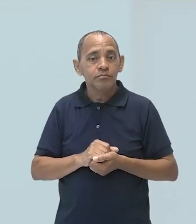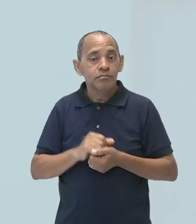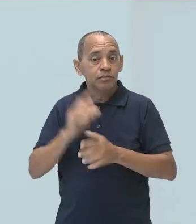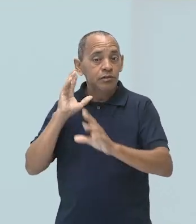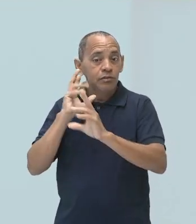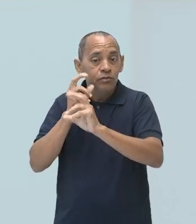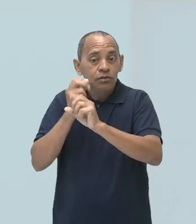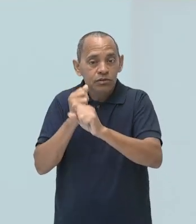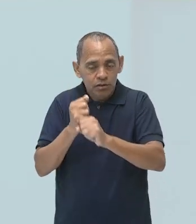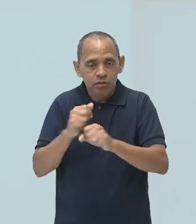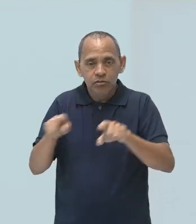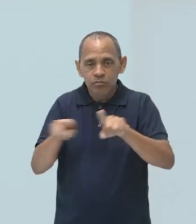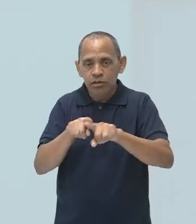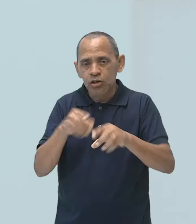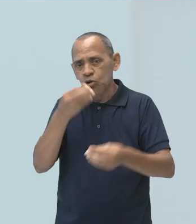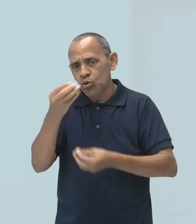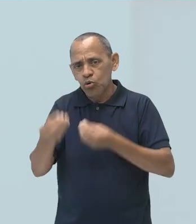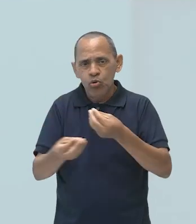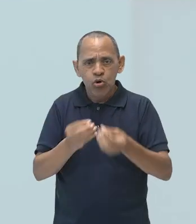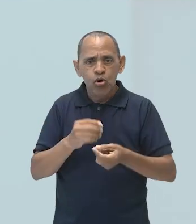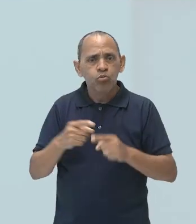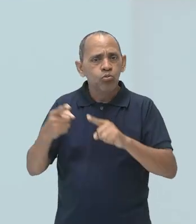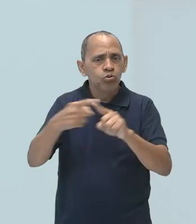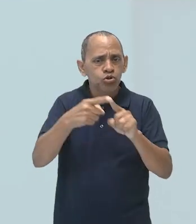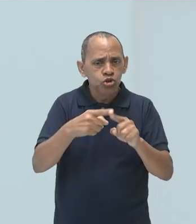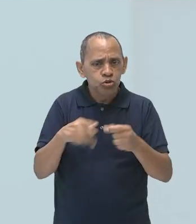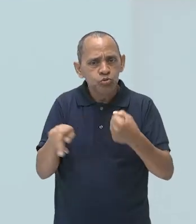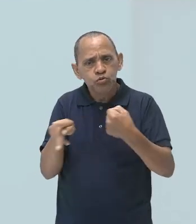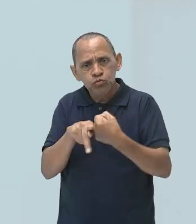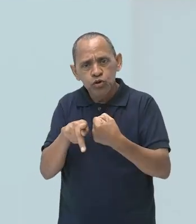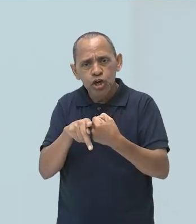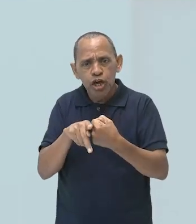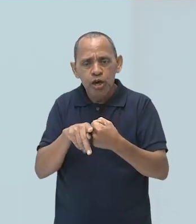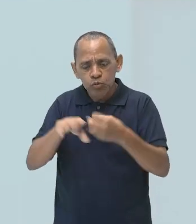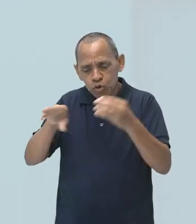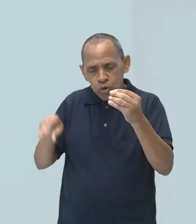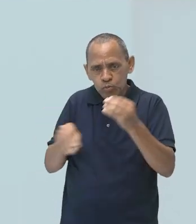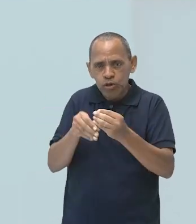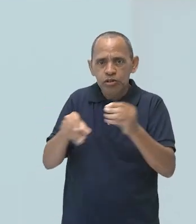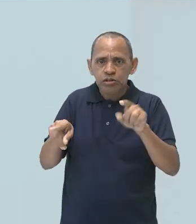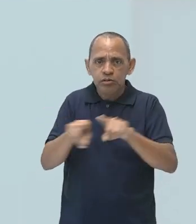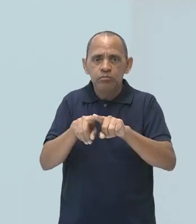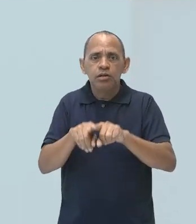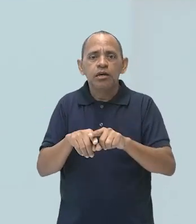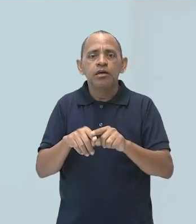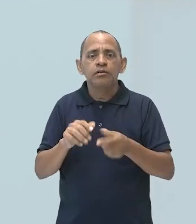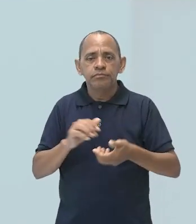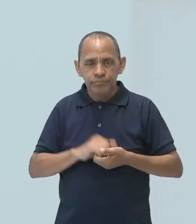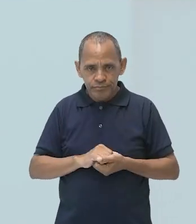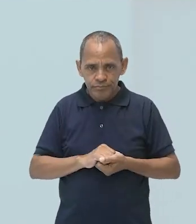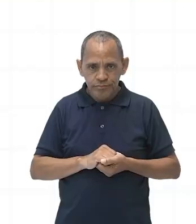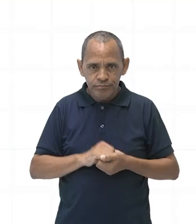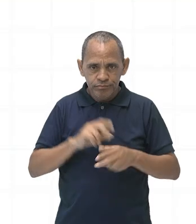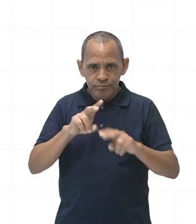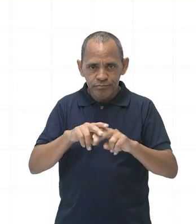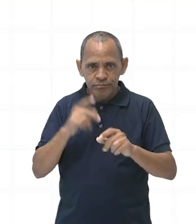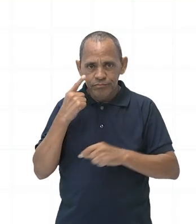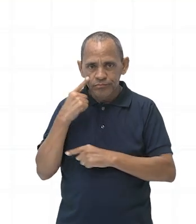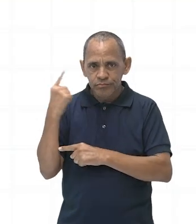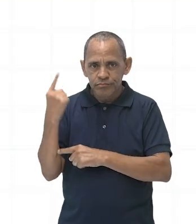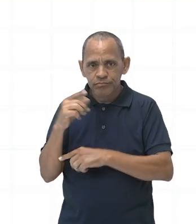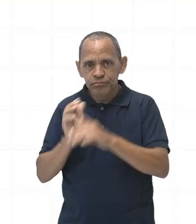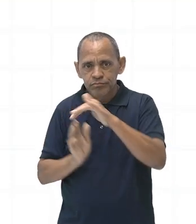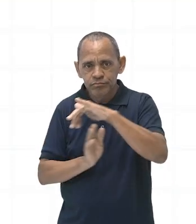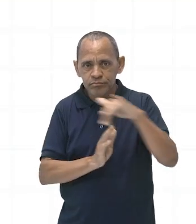da predicação verbal, os tipos de verbos, os seus complementos e assim por diante. Portanto, atenção. Olhem só.